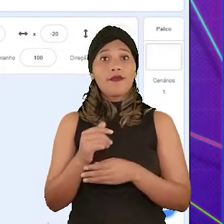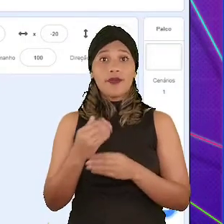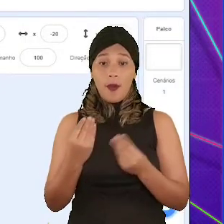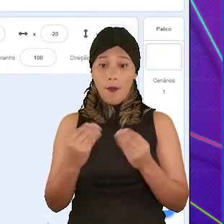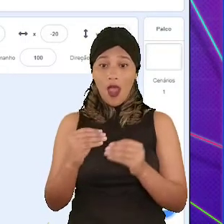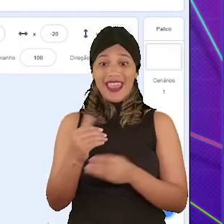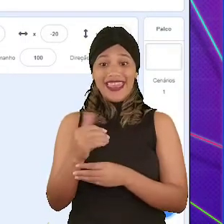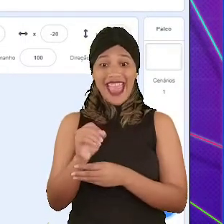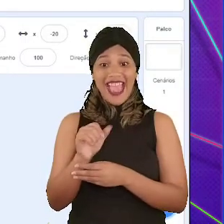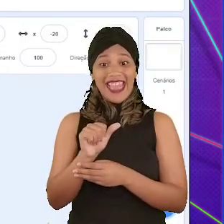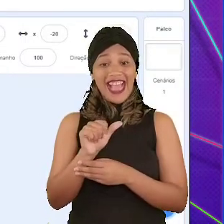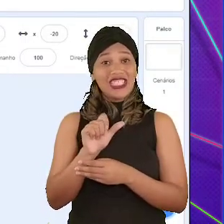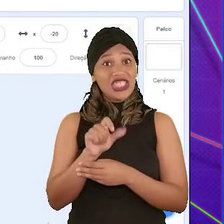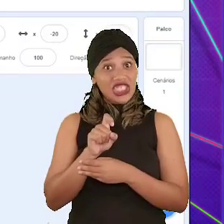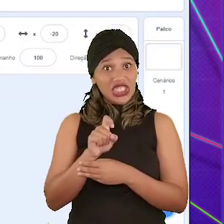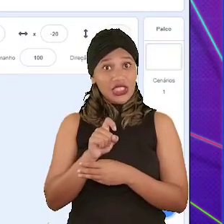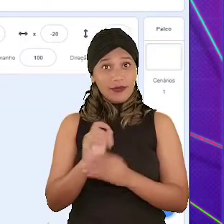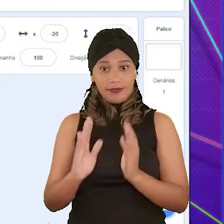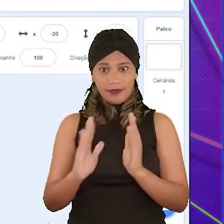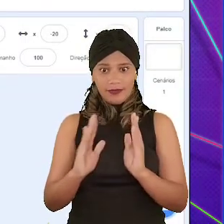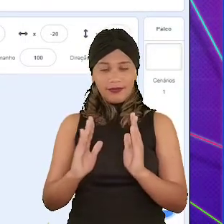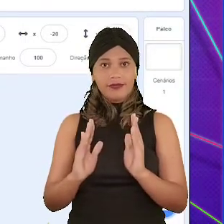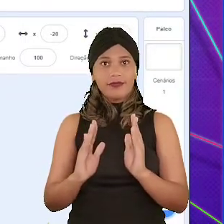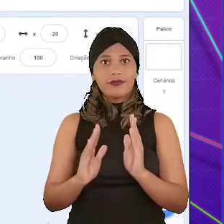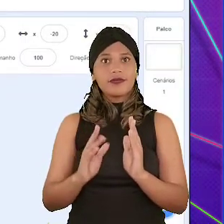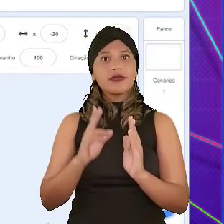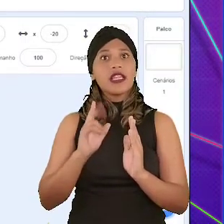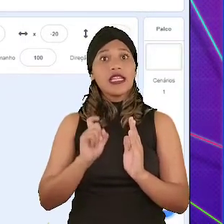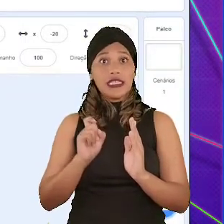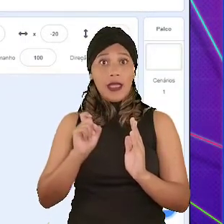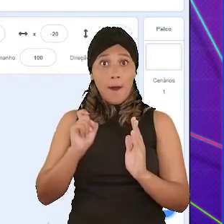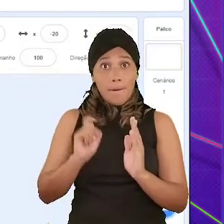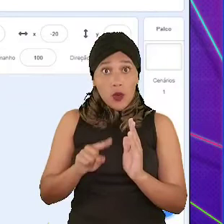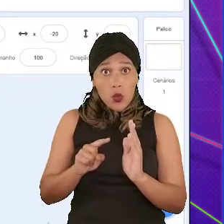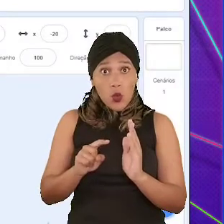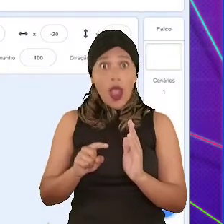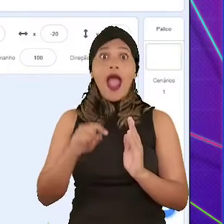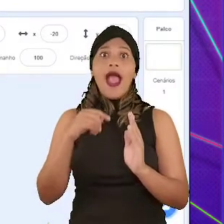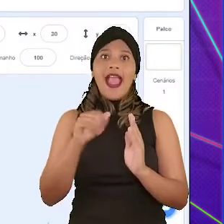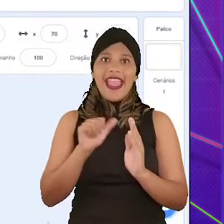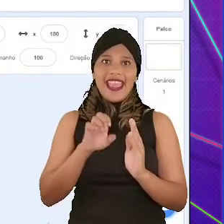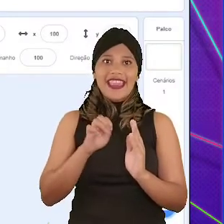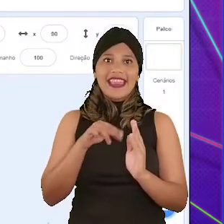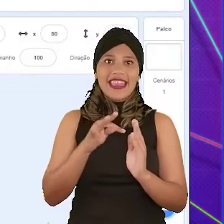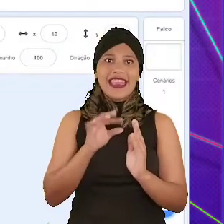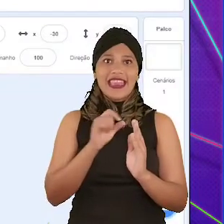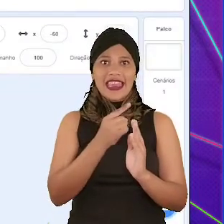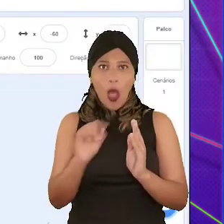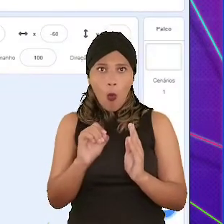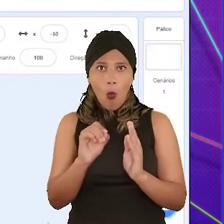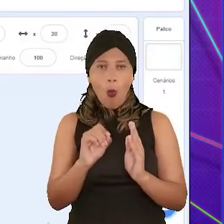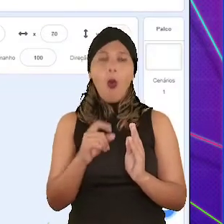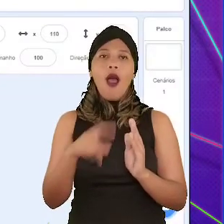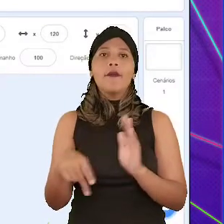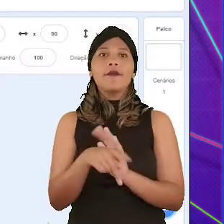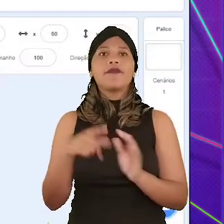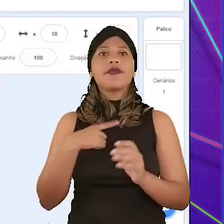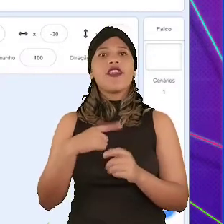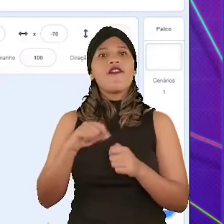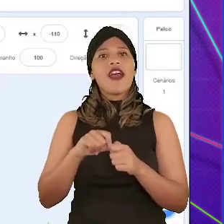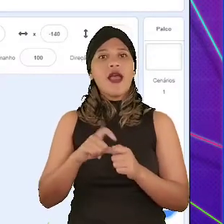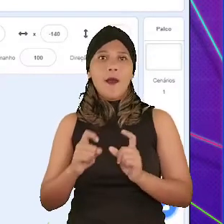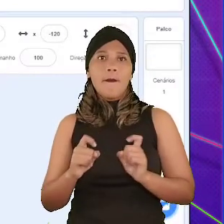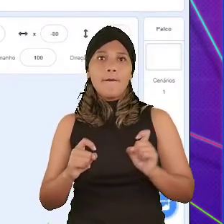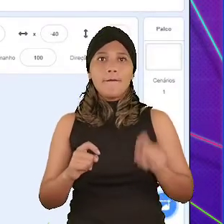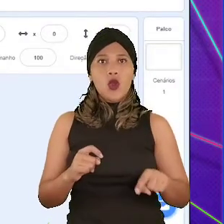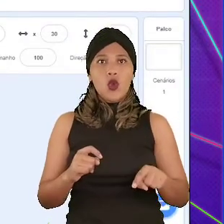ela embaixo do adicione 10x dentro do espaço sempre se tecla pressionada então aí então se você